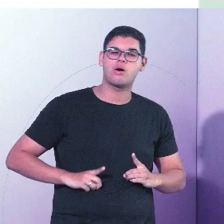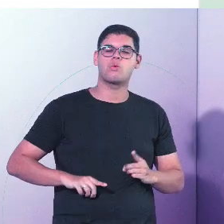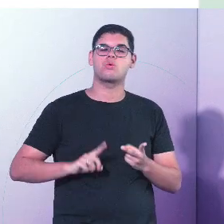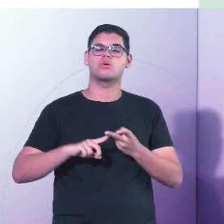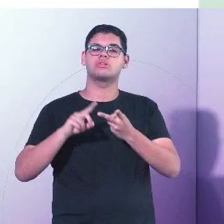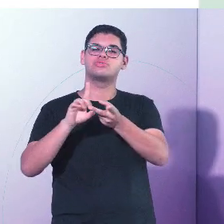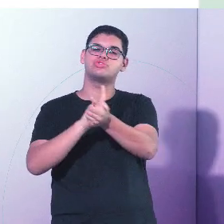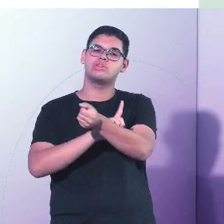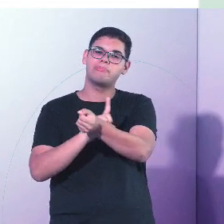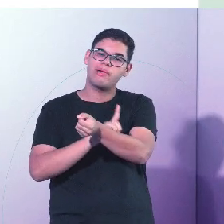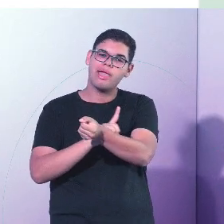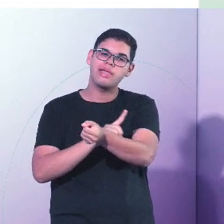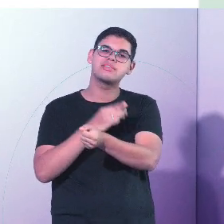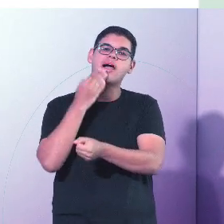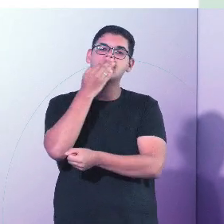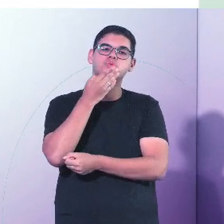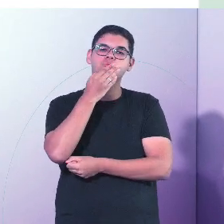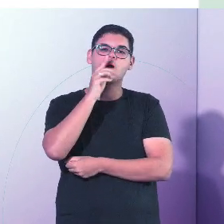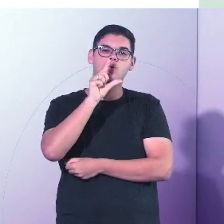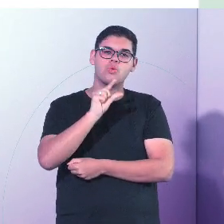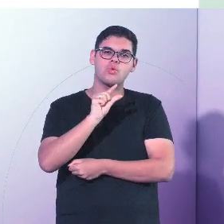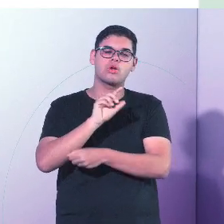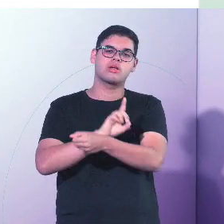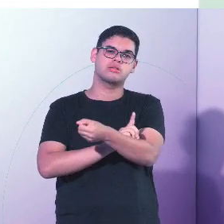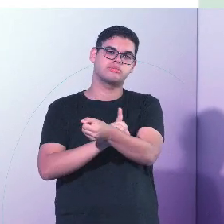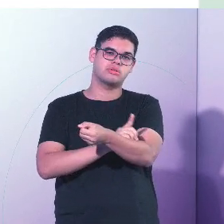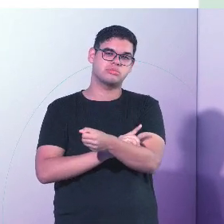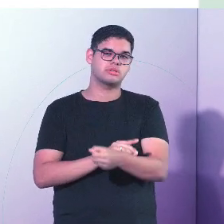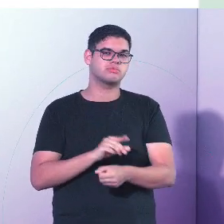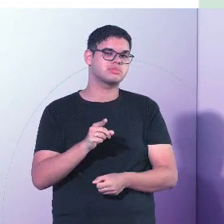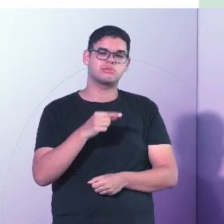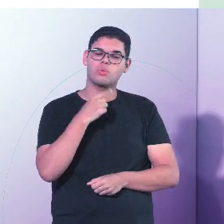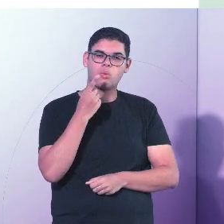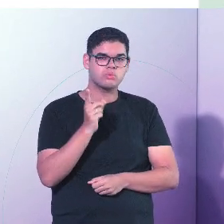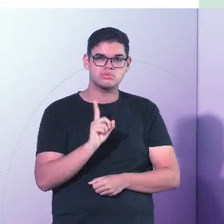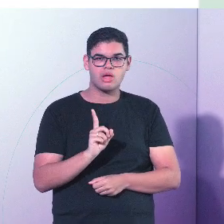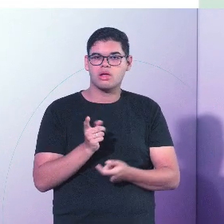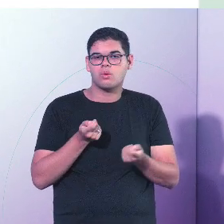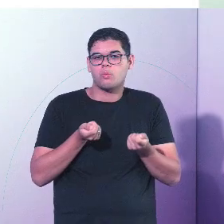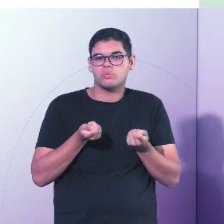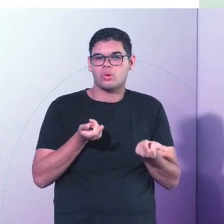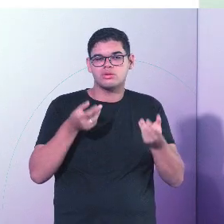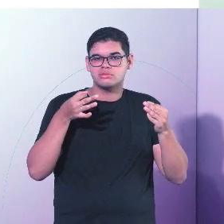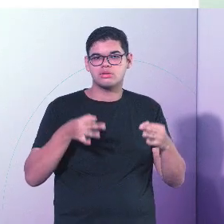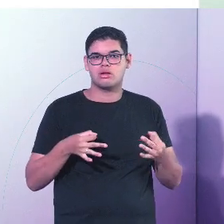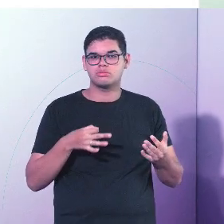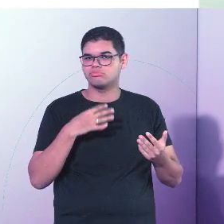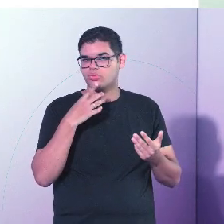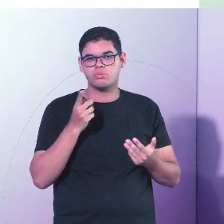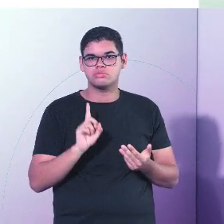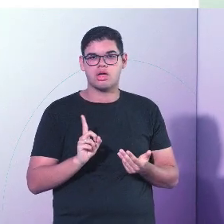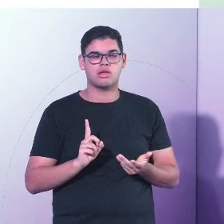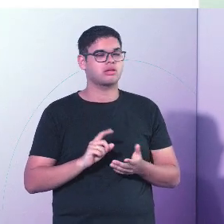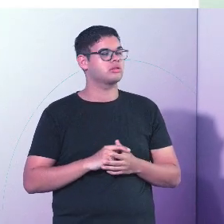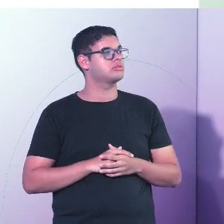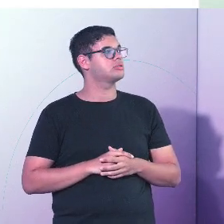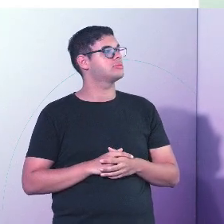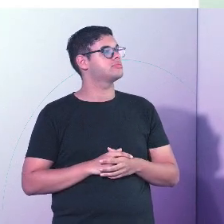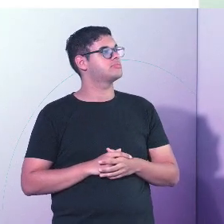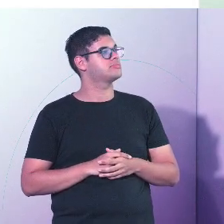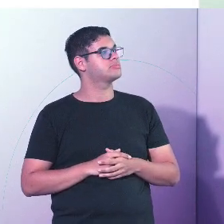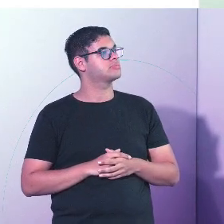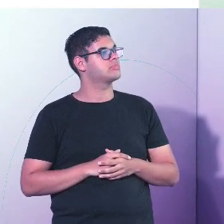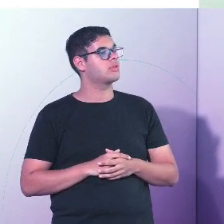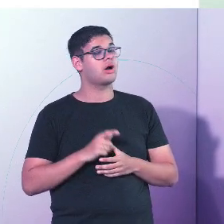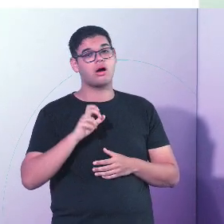que você não consegue colocar as coisas tão preto no branco assim, né? Sabe, assim, ou morre ou não